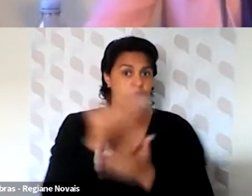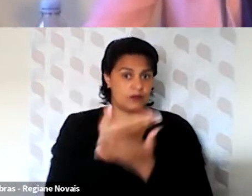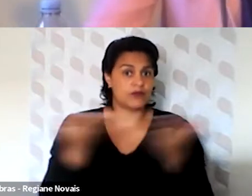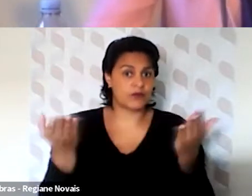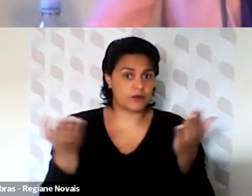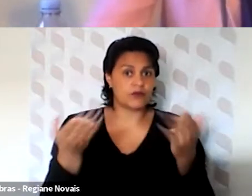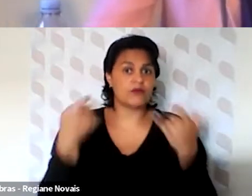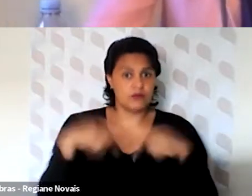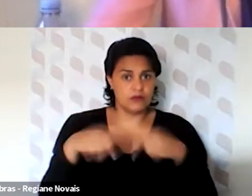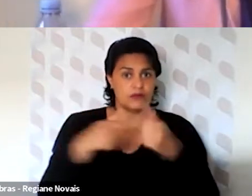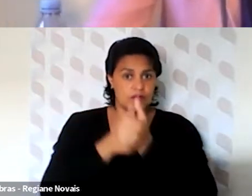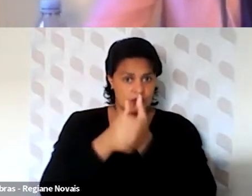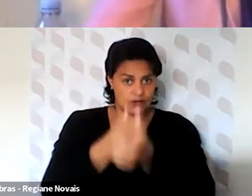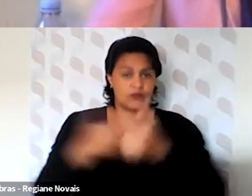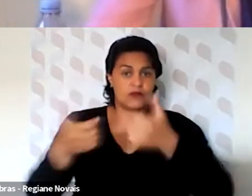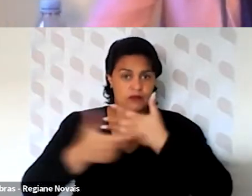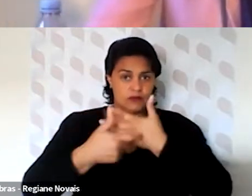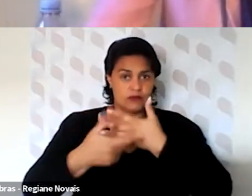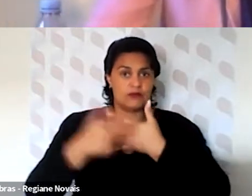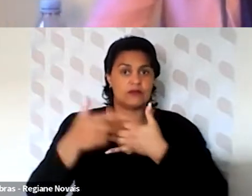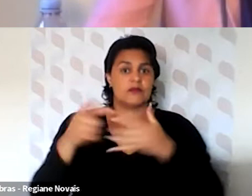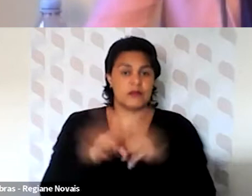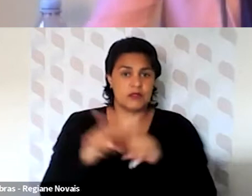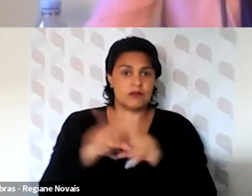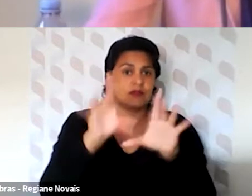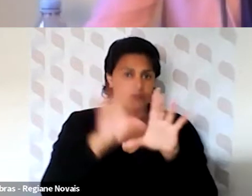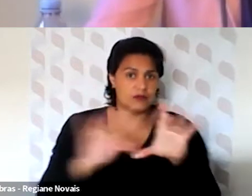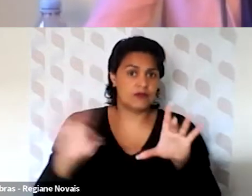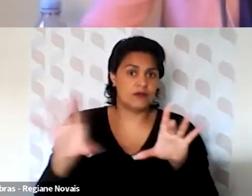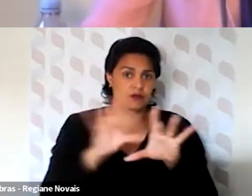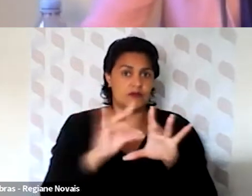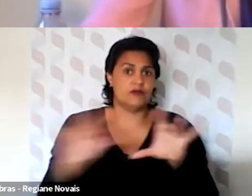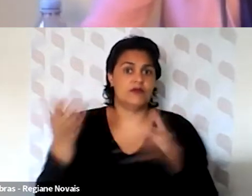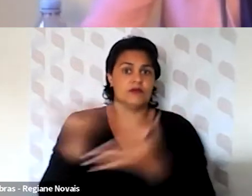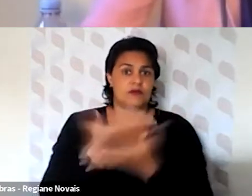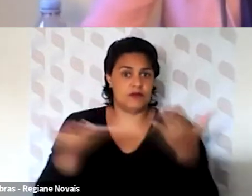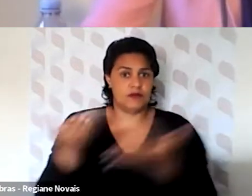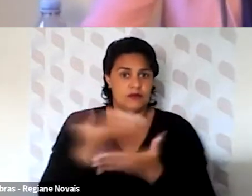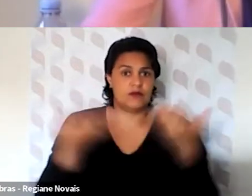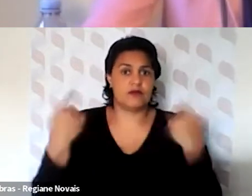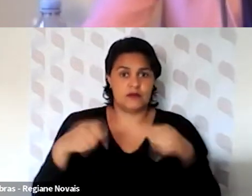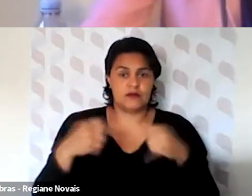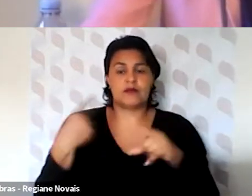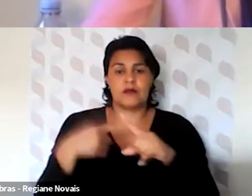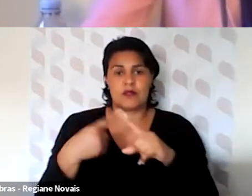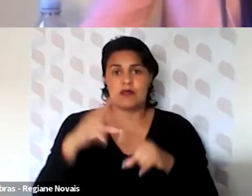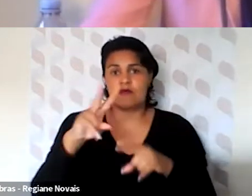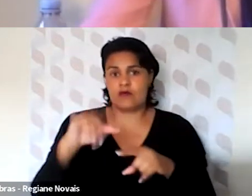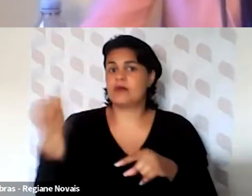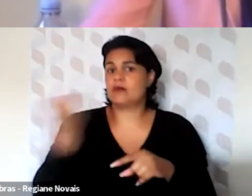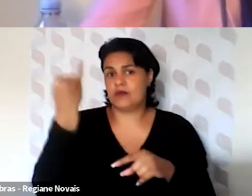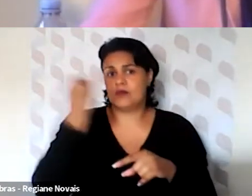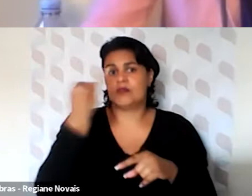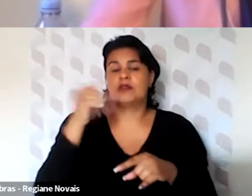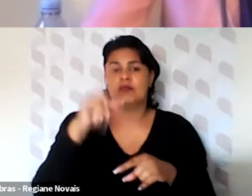essa iniciativa nas redes e também compartilhem essa iniciativa nas redes, porque vai ser algo muito importante para a preservação